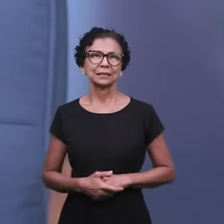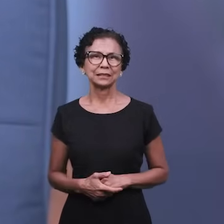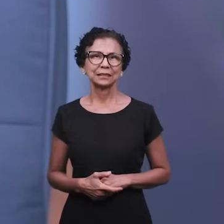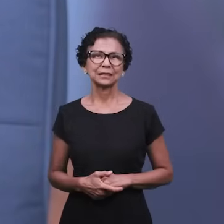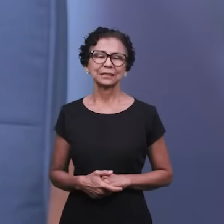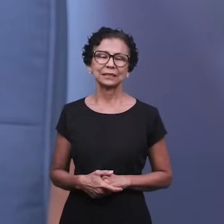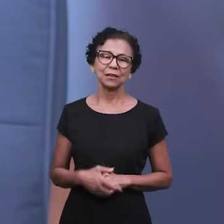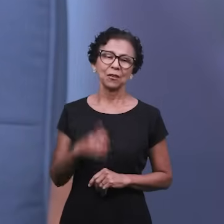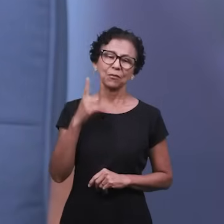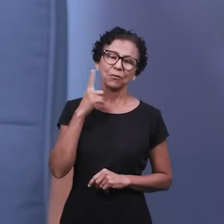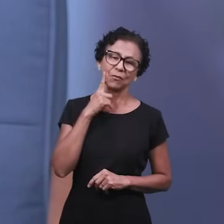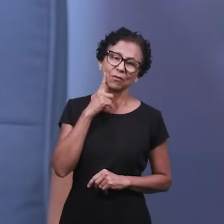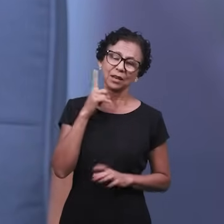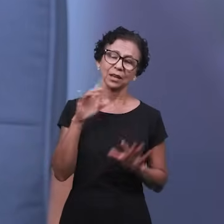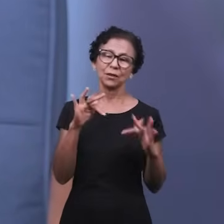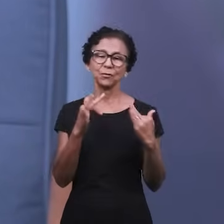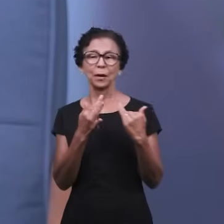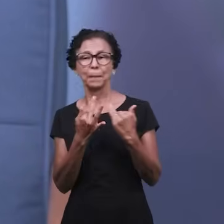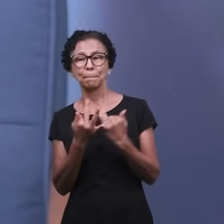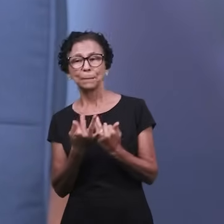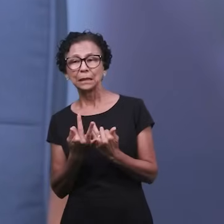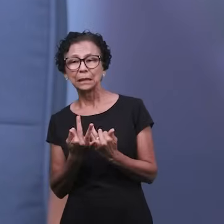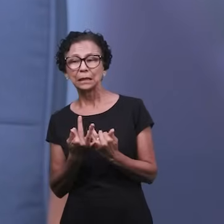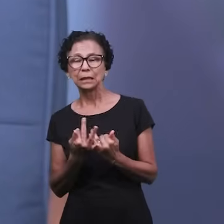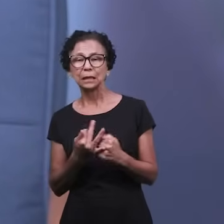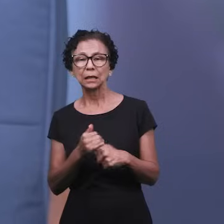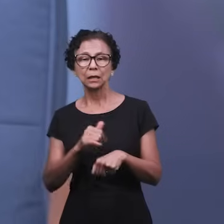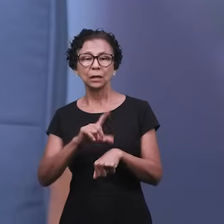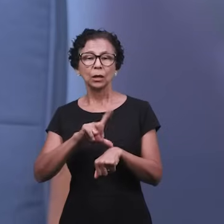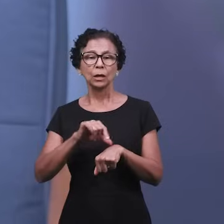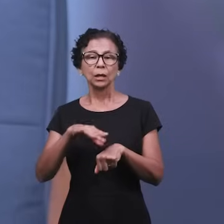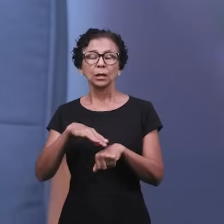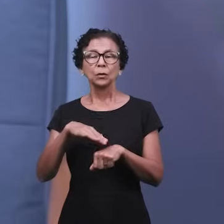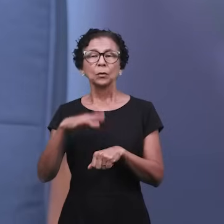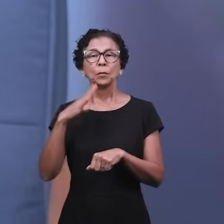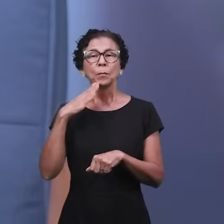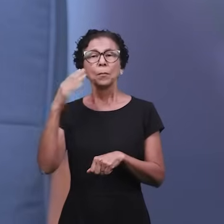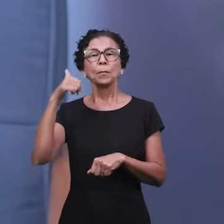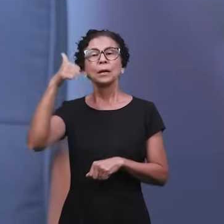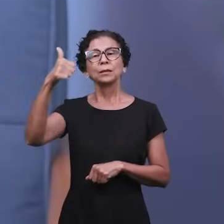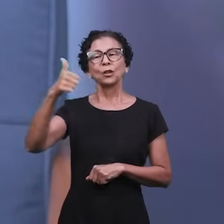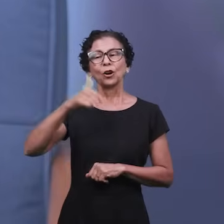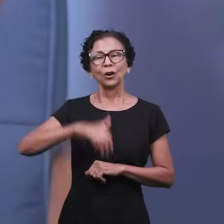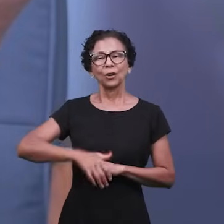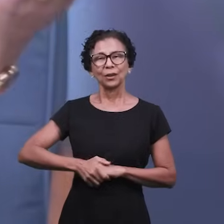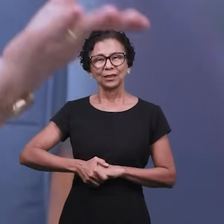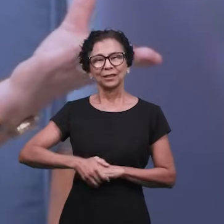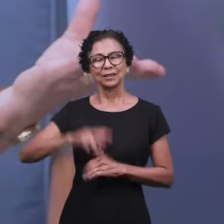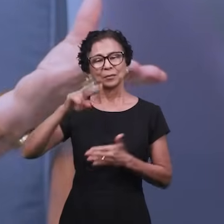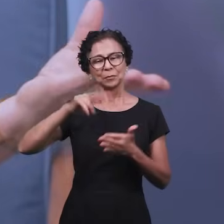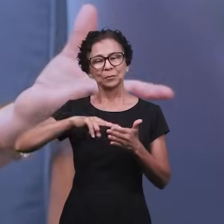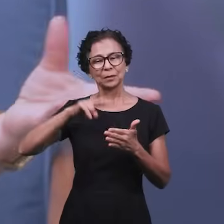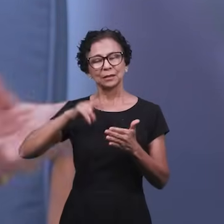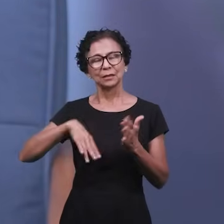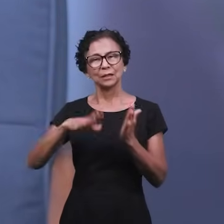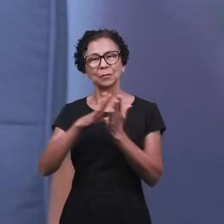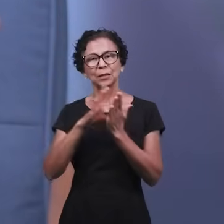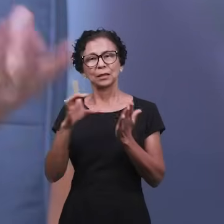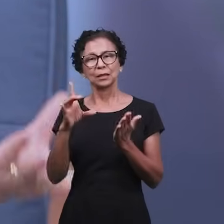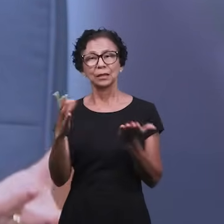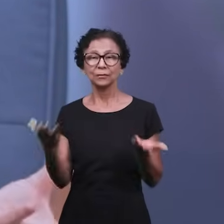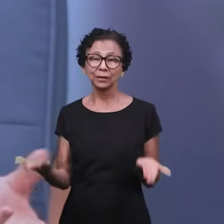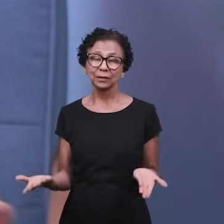no nosso lar, na nossa família, qual é o melhor horário para nós estarmos um tempinho, como disse Carla, né?